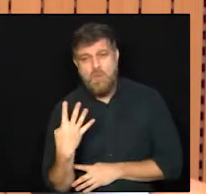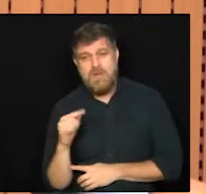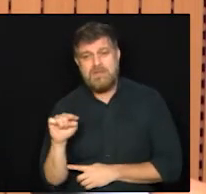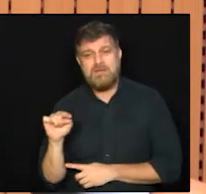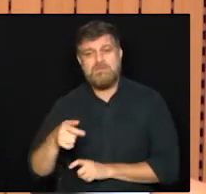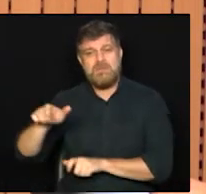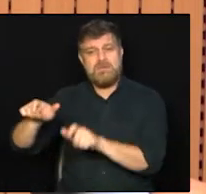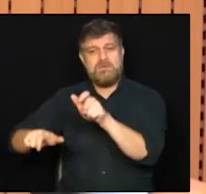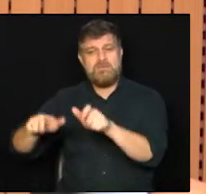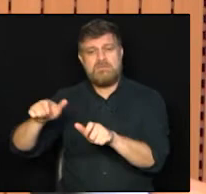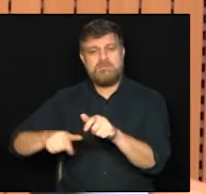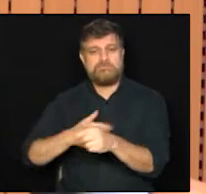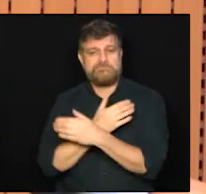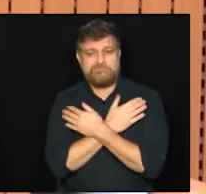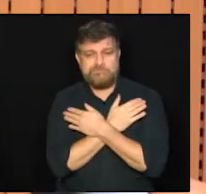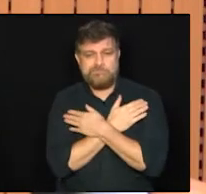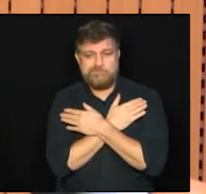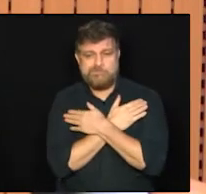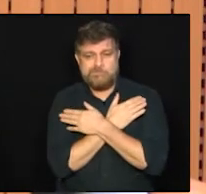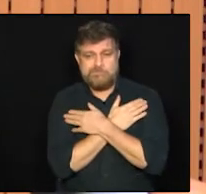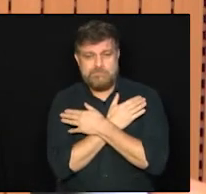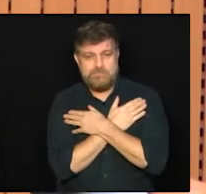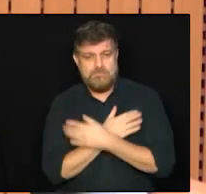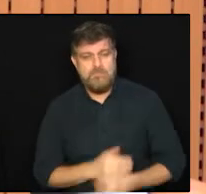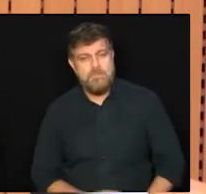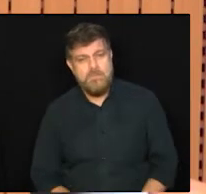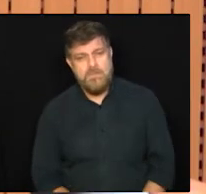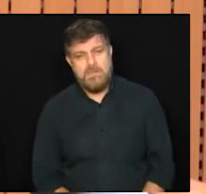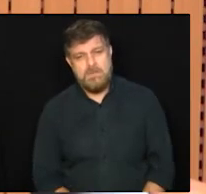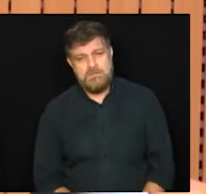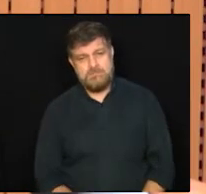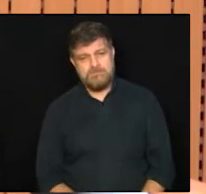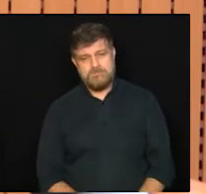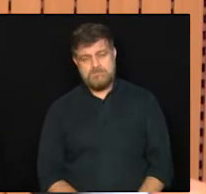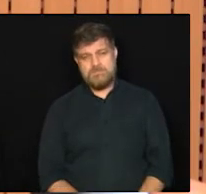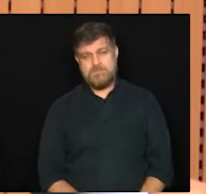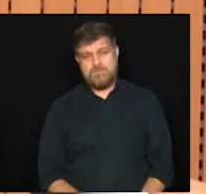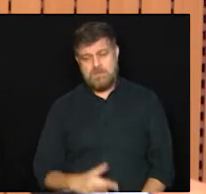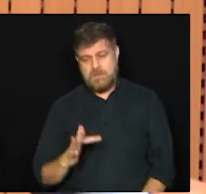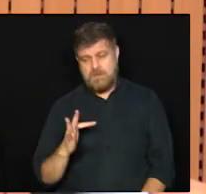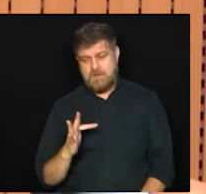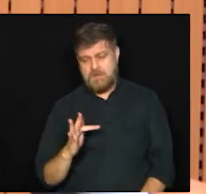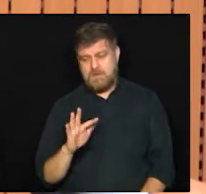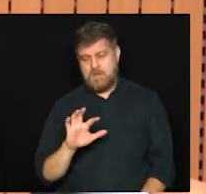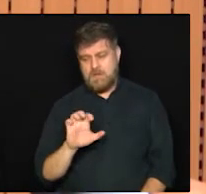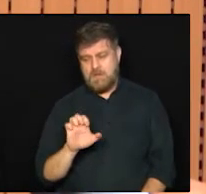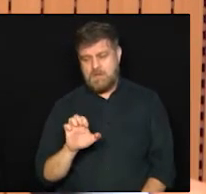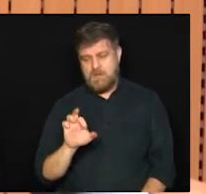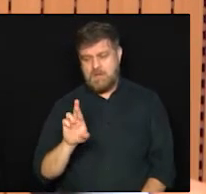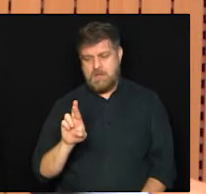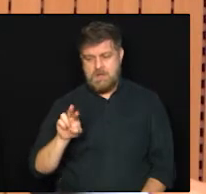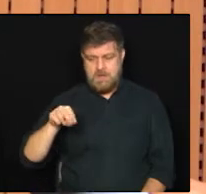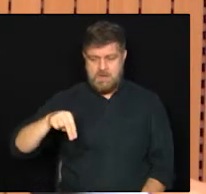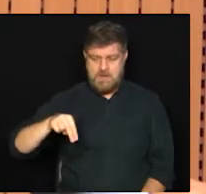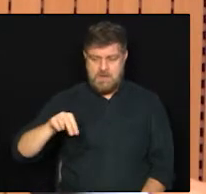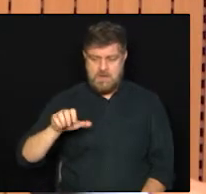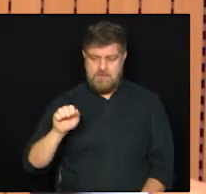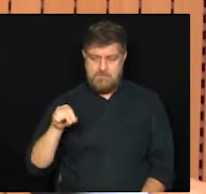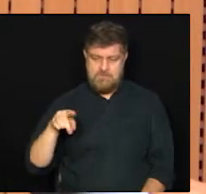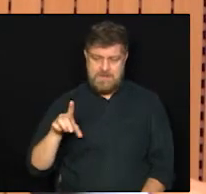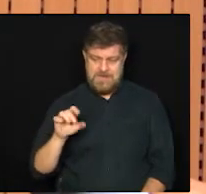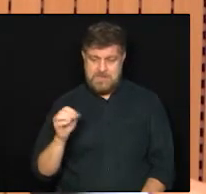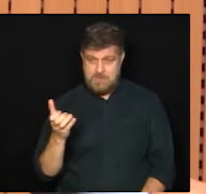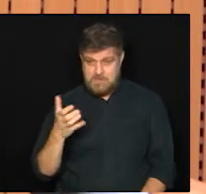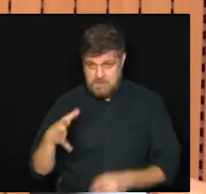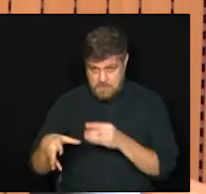trabalhadores em função da pandemia. Fernando Vernier, eu não sei se você tem algum outro dado que queira complementar.